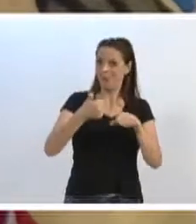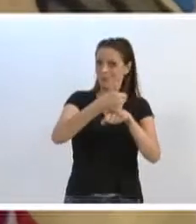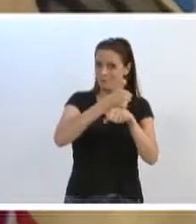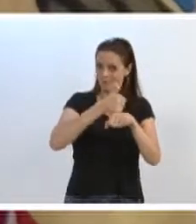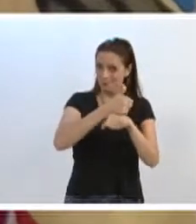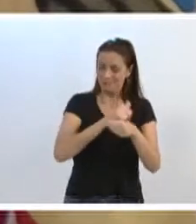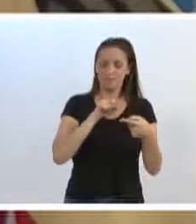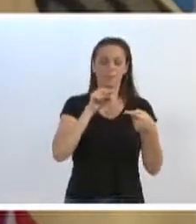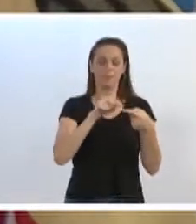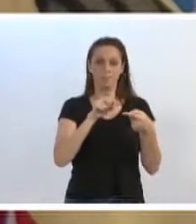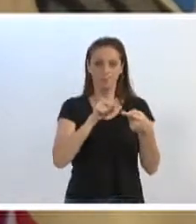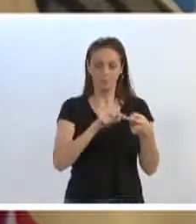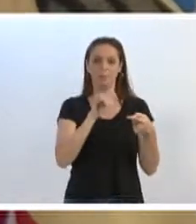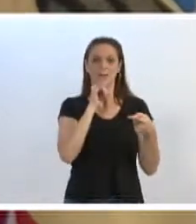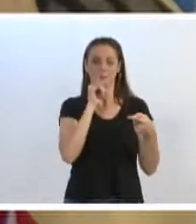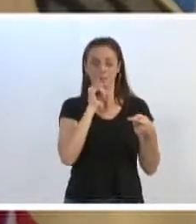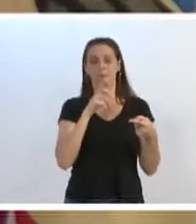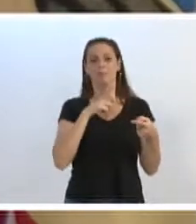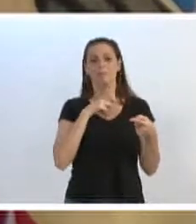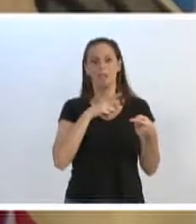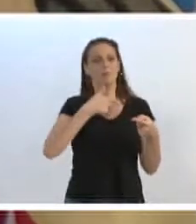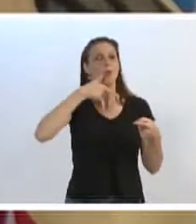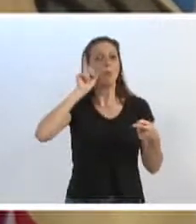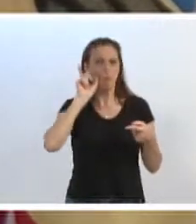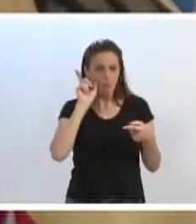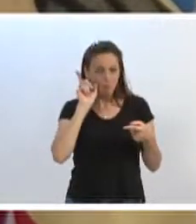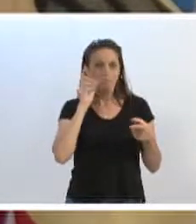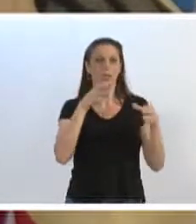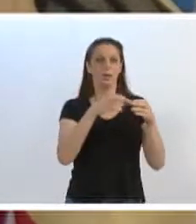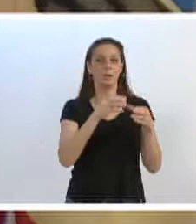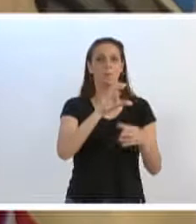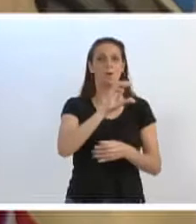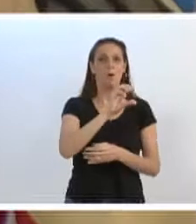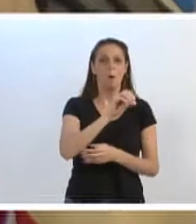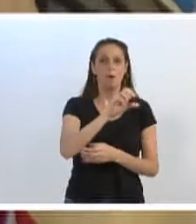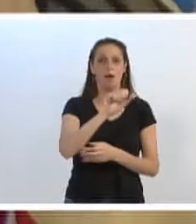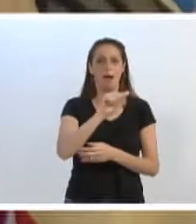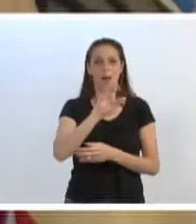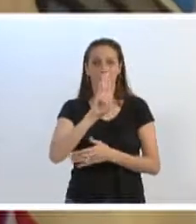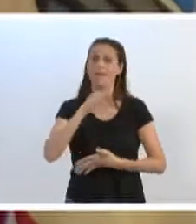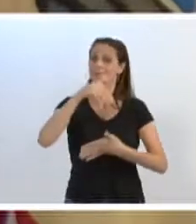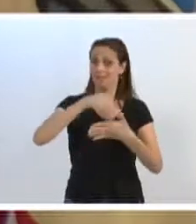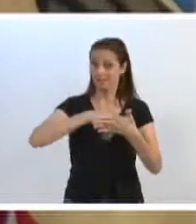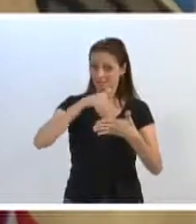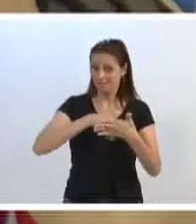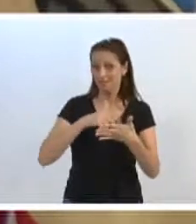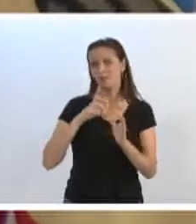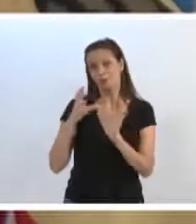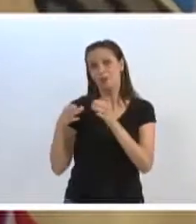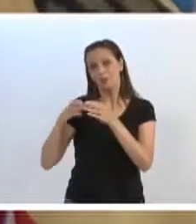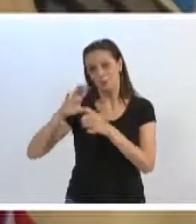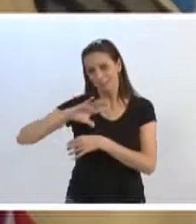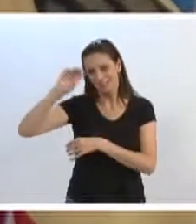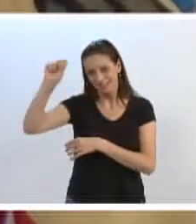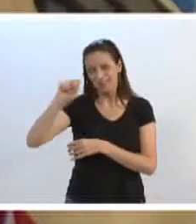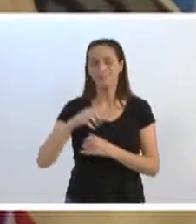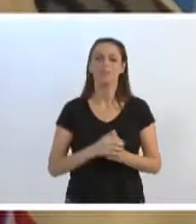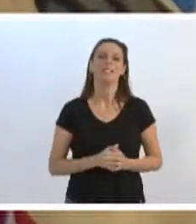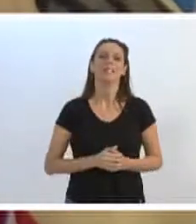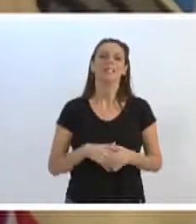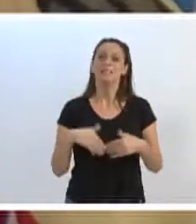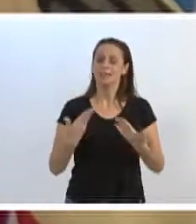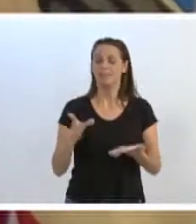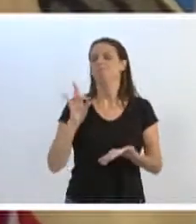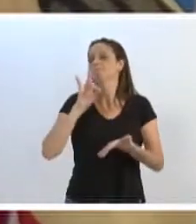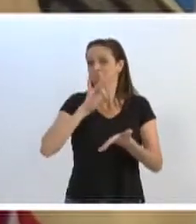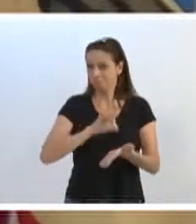da questão da eleição da OAB. Nós tivemos ontem a eleição da OAB e eu brinco, presidente, que na verdade eu quebrei aqui uma